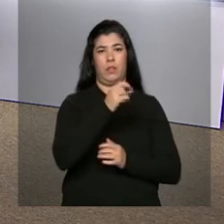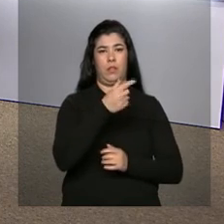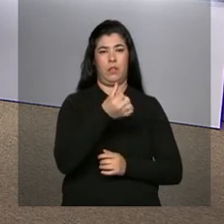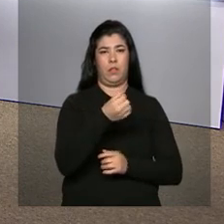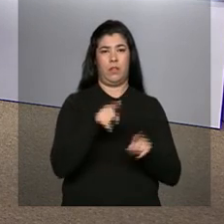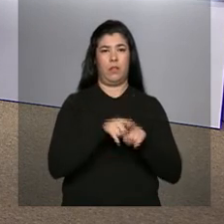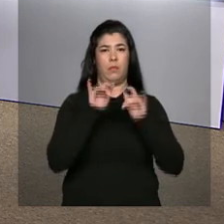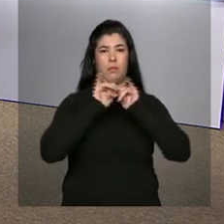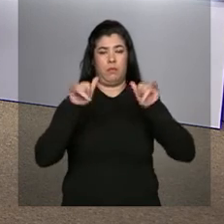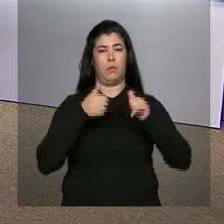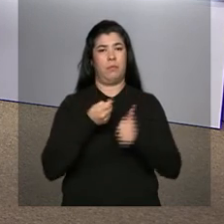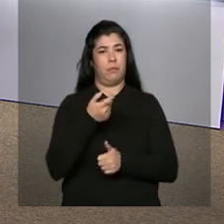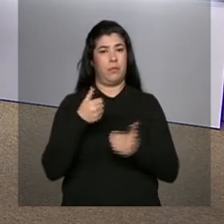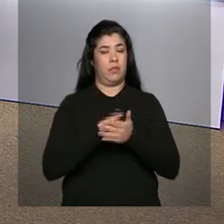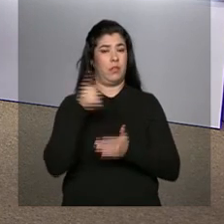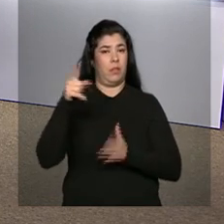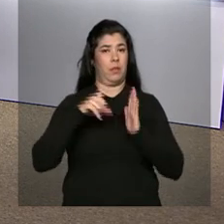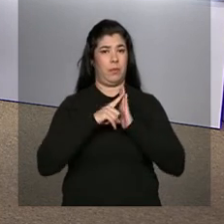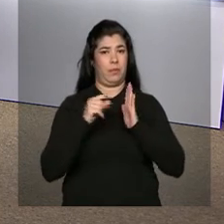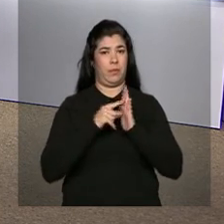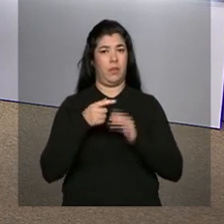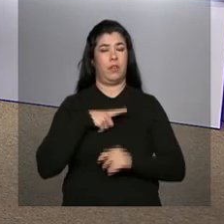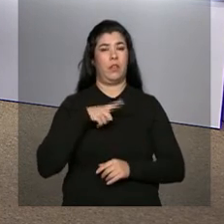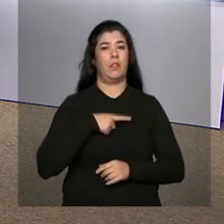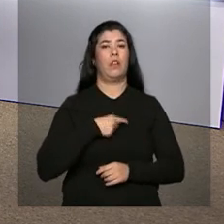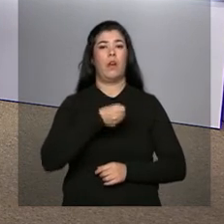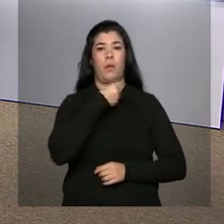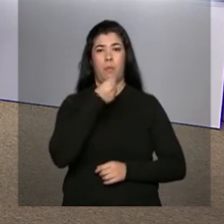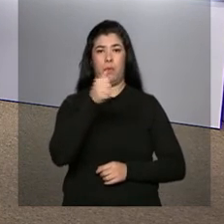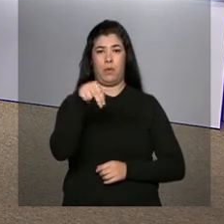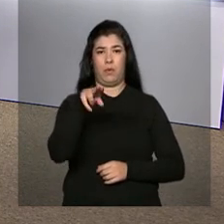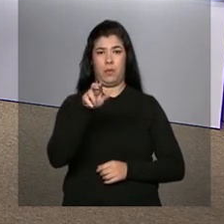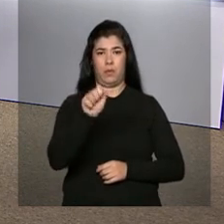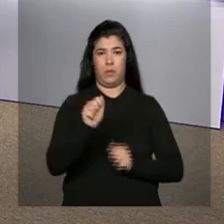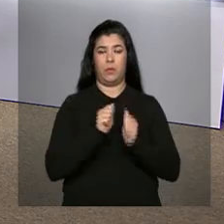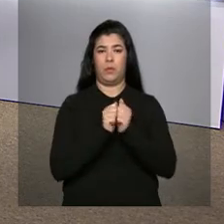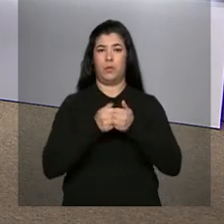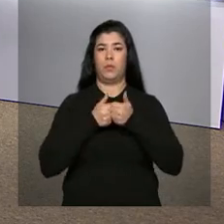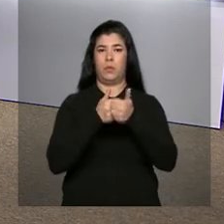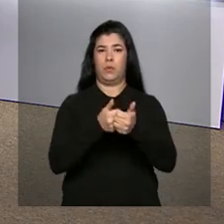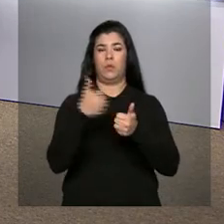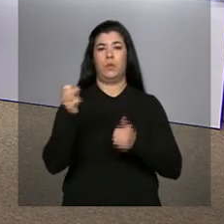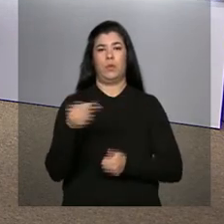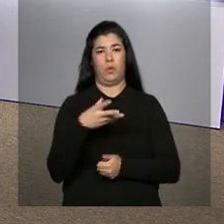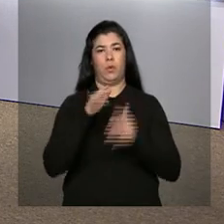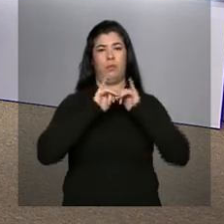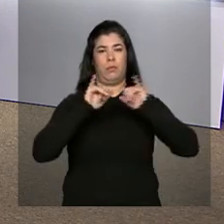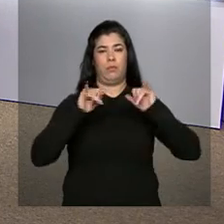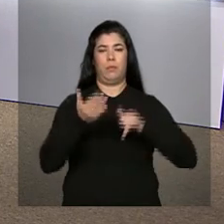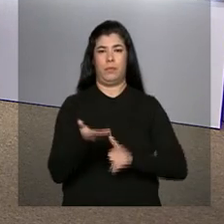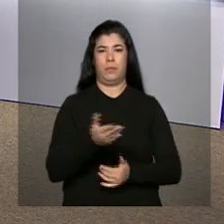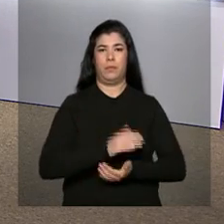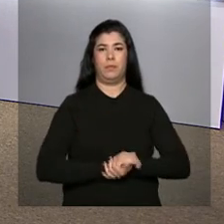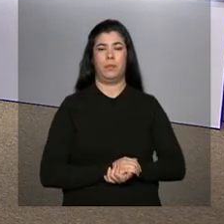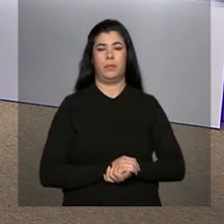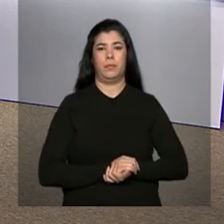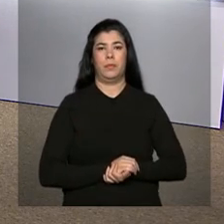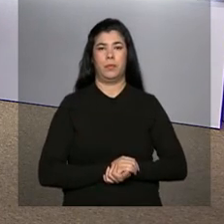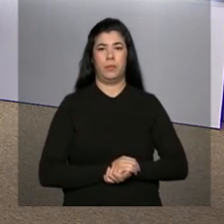do plano será daqui a pouquinho, lá no Palácio do Planalto, onde está a repórter Ana Gabriela Salles, que tem mais informações.